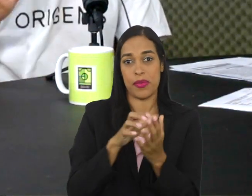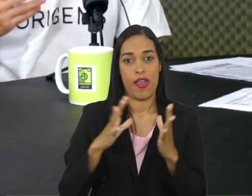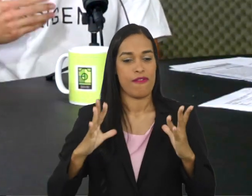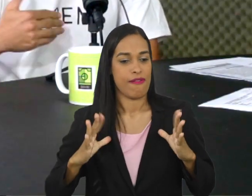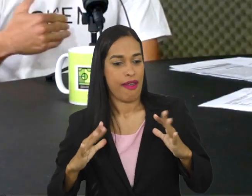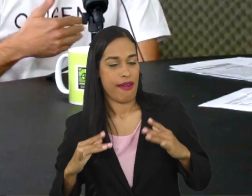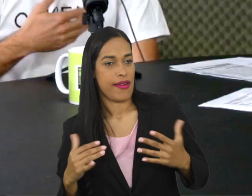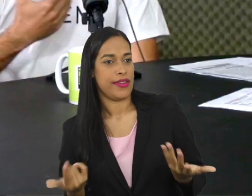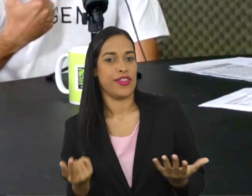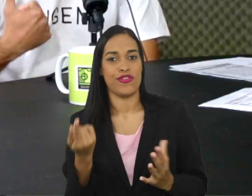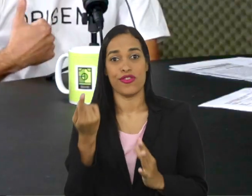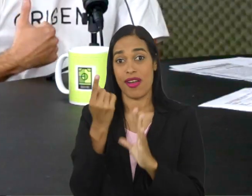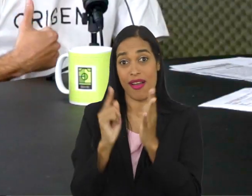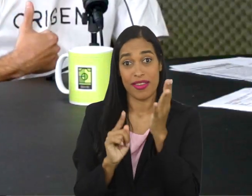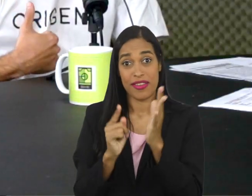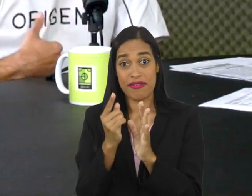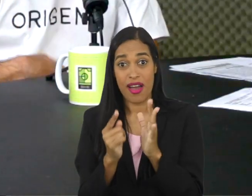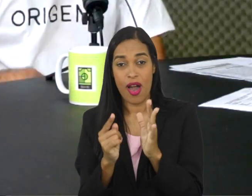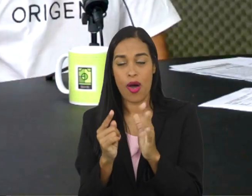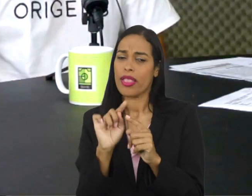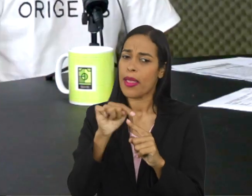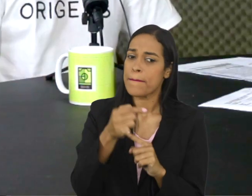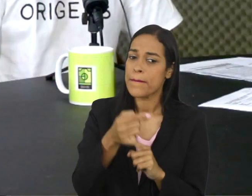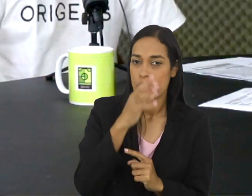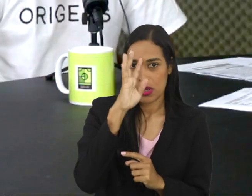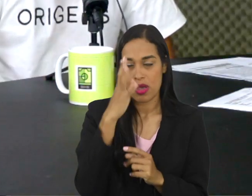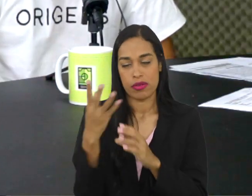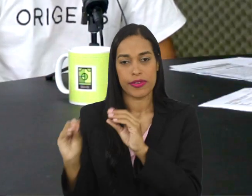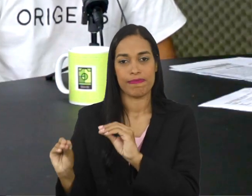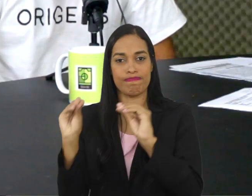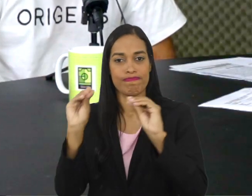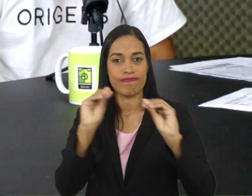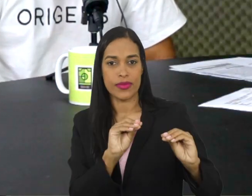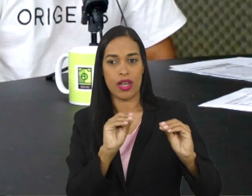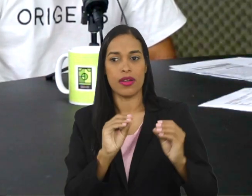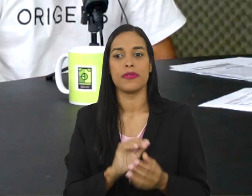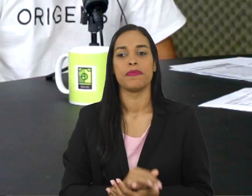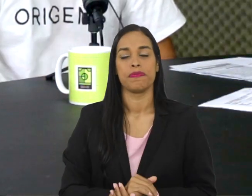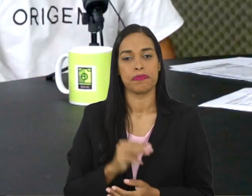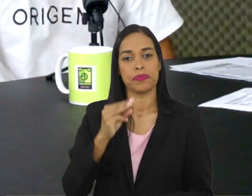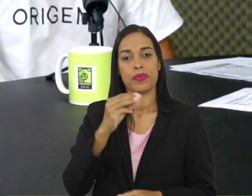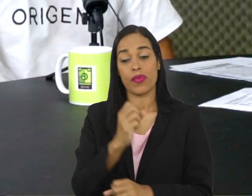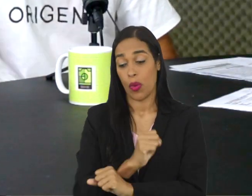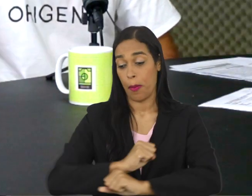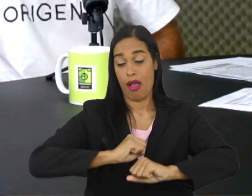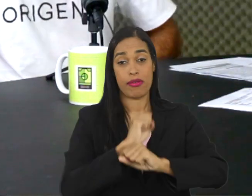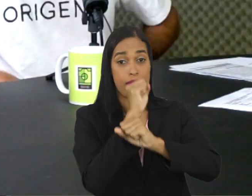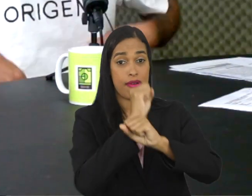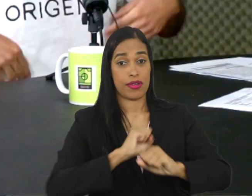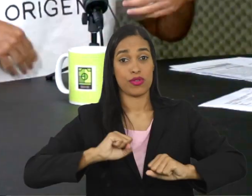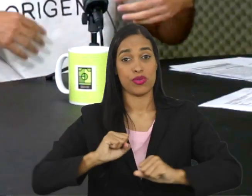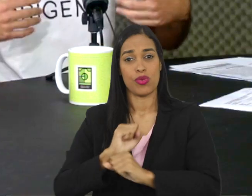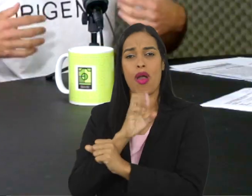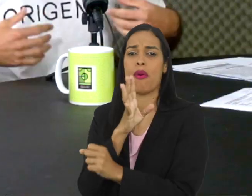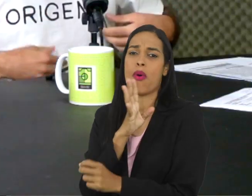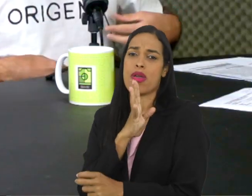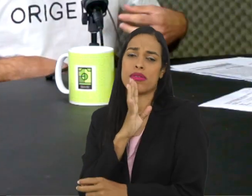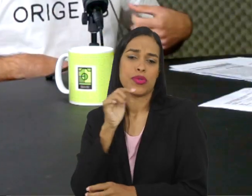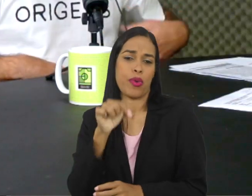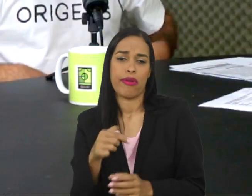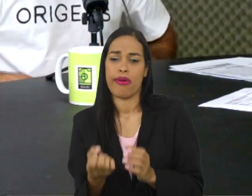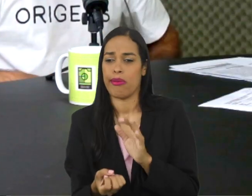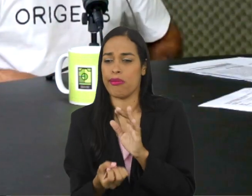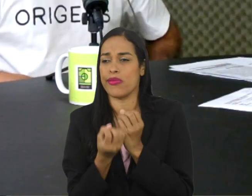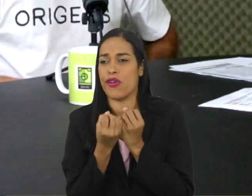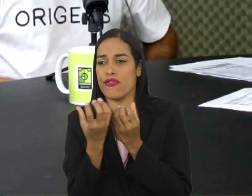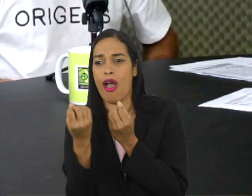vim passar o carnaval antes mesmo de me mudar. No caso, o maracatu eu conheci aqui nessas viagens,